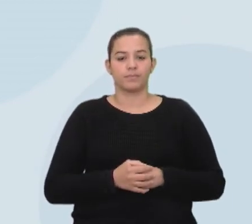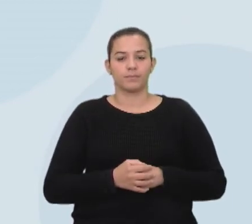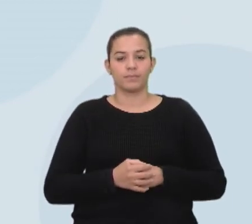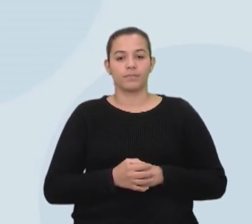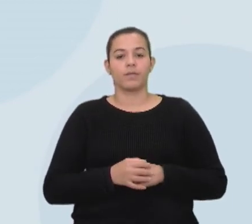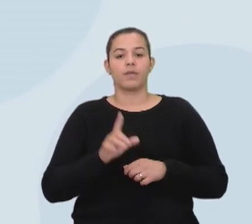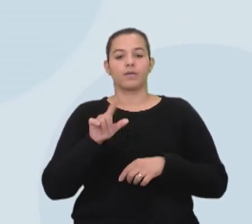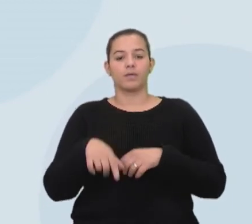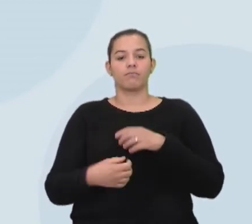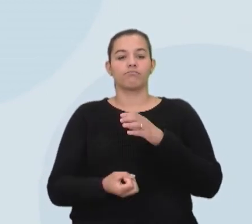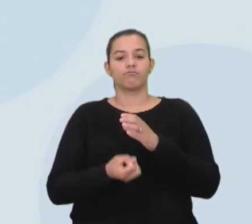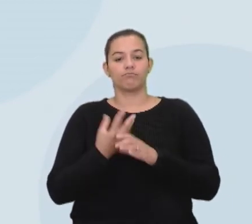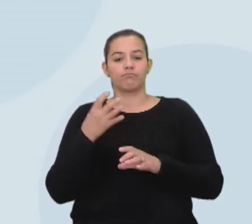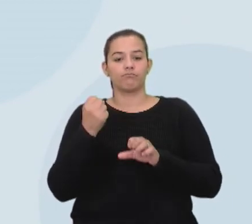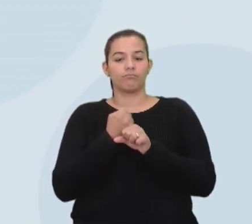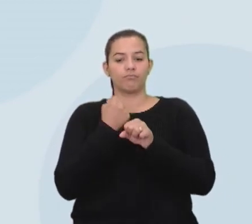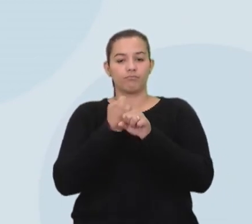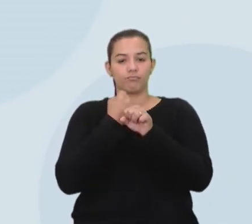1563.